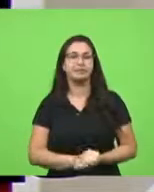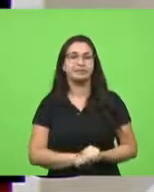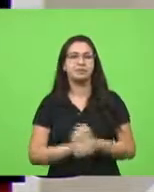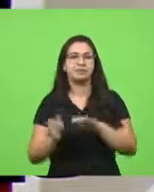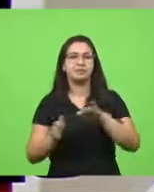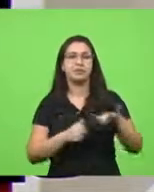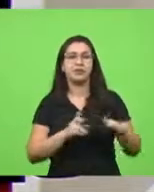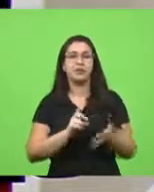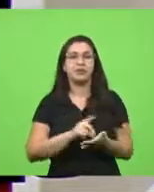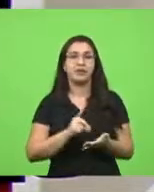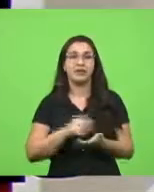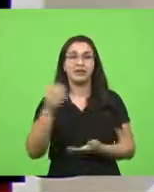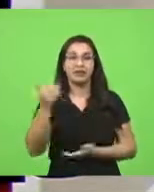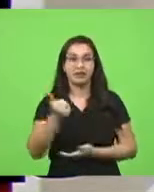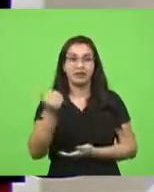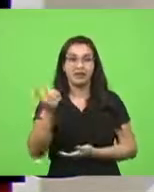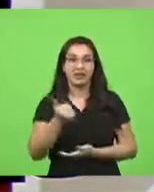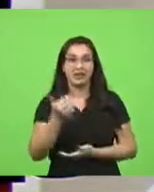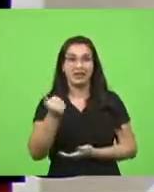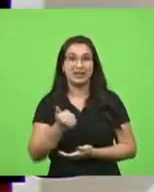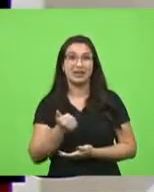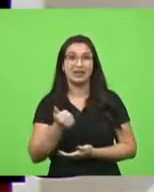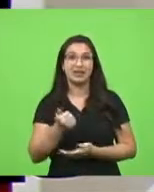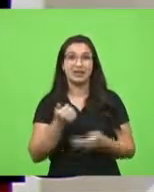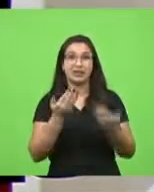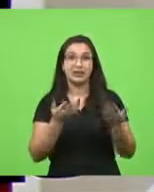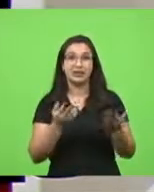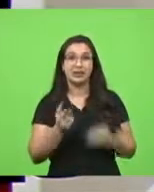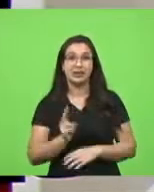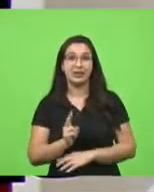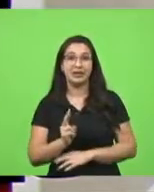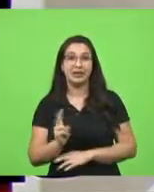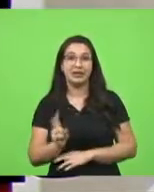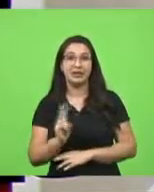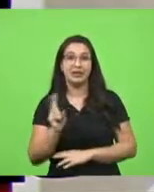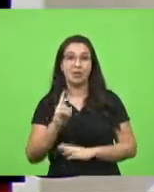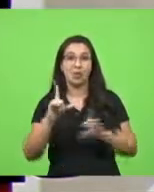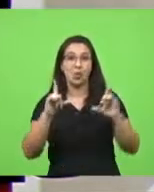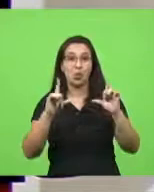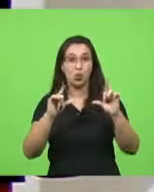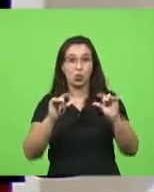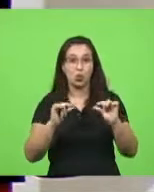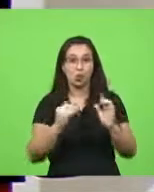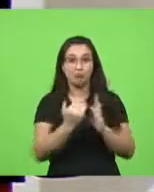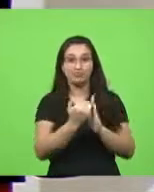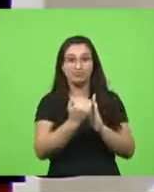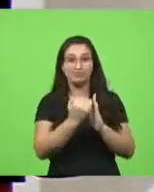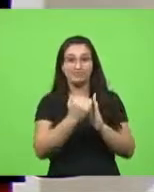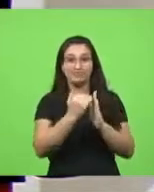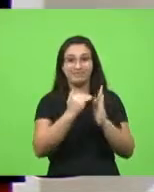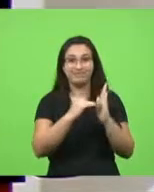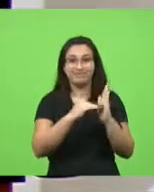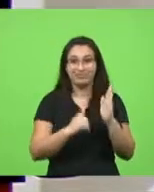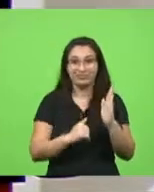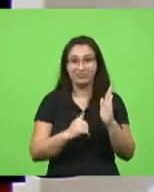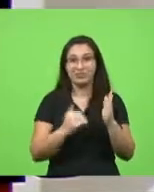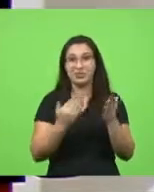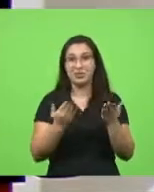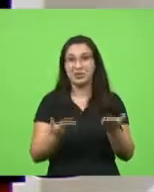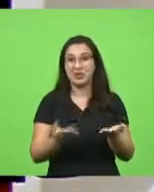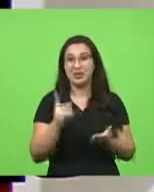poder aquisitivo da população, os preços estão muito abaixo de mercado, o produtor está amargando os